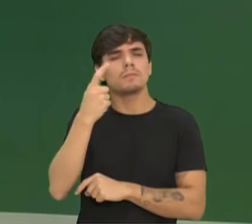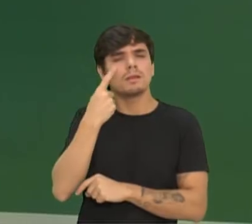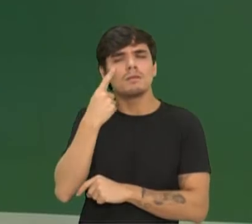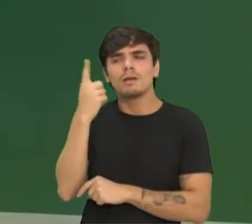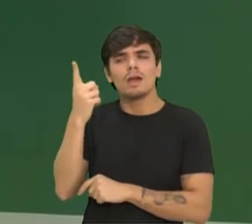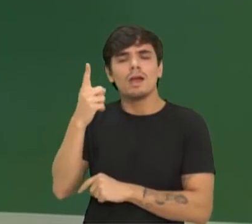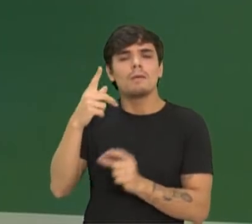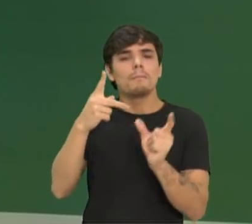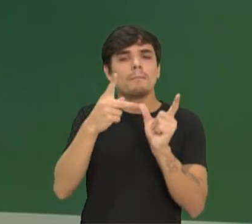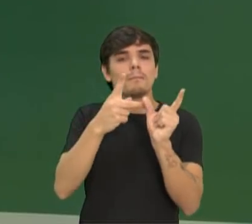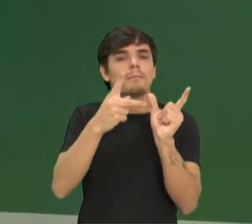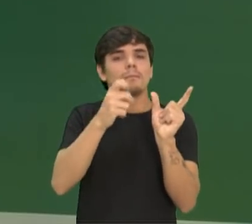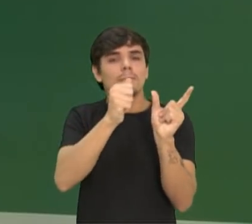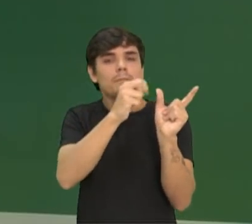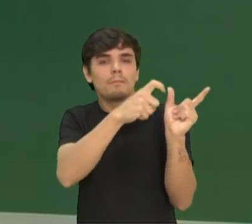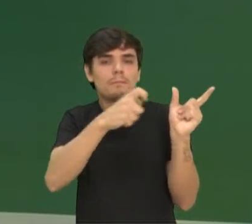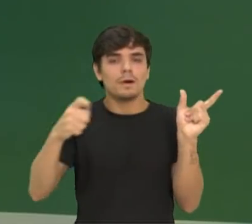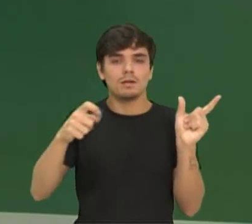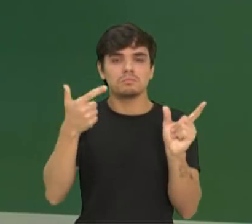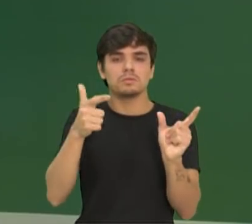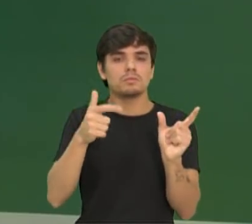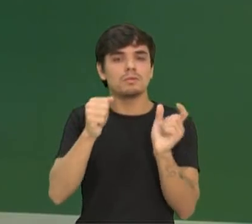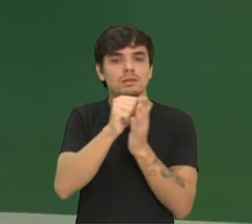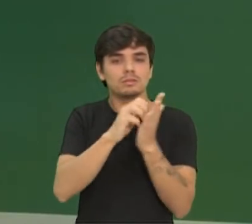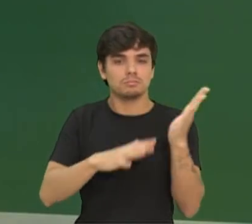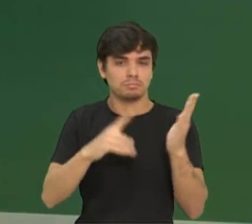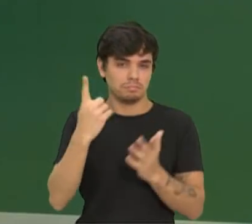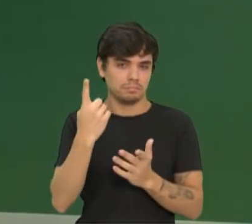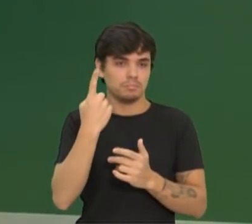até o momento. Então, faça uma divisão rápida comigo.